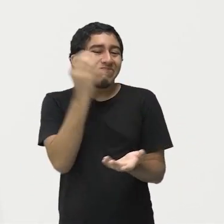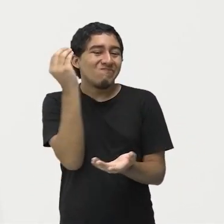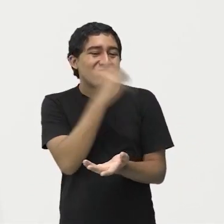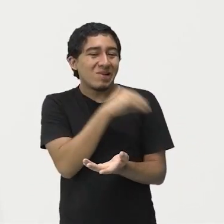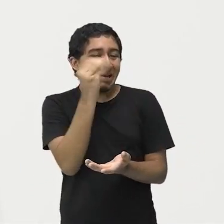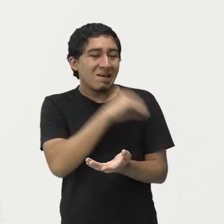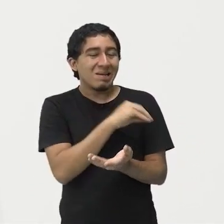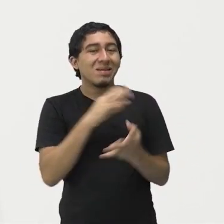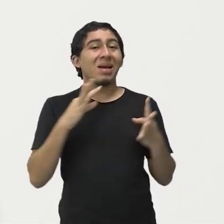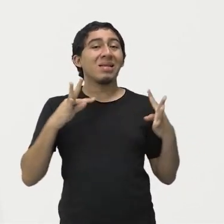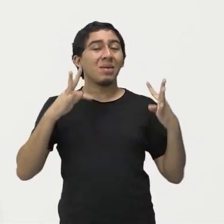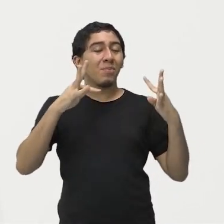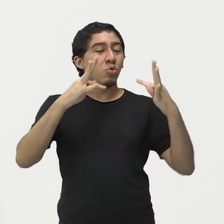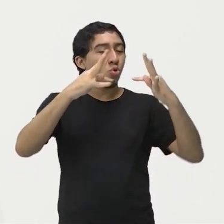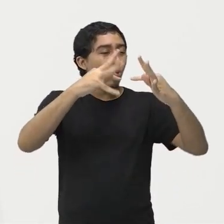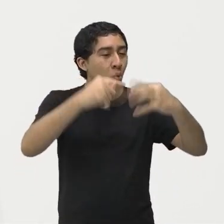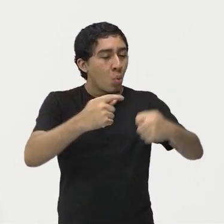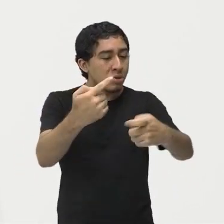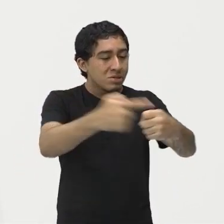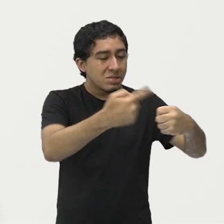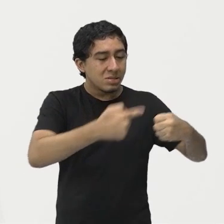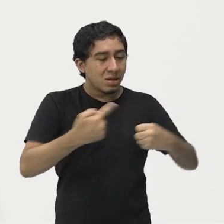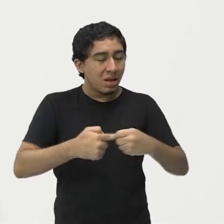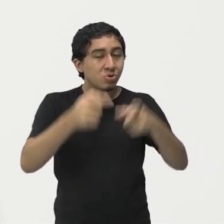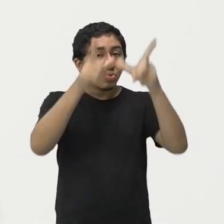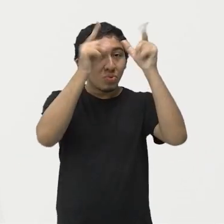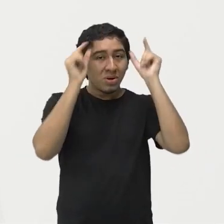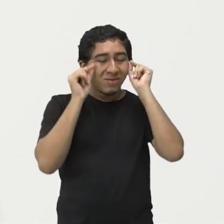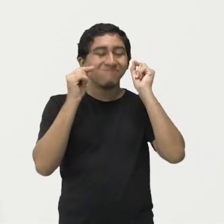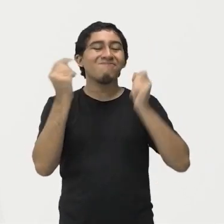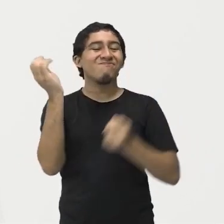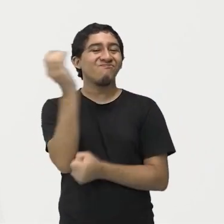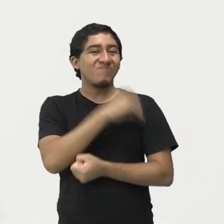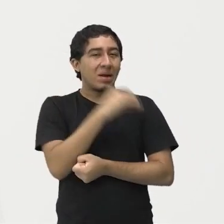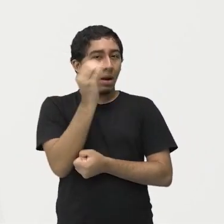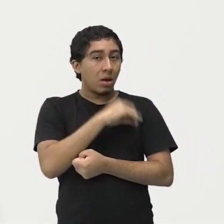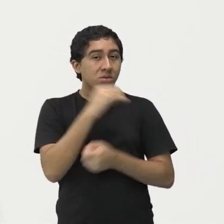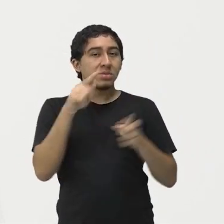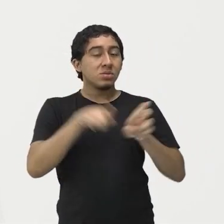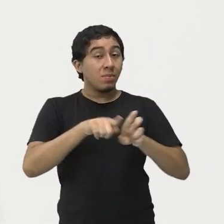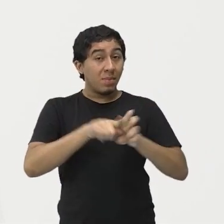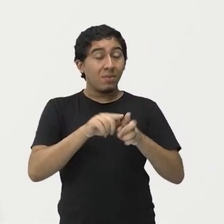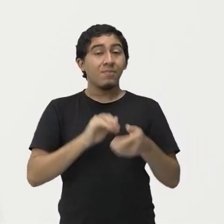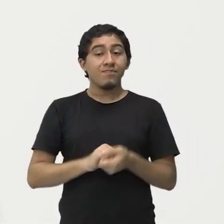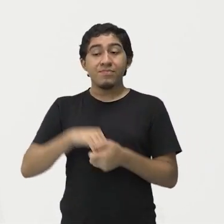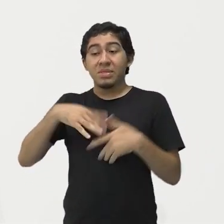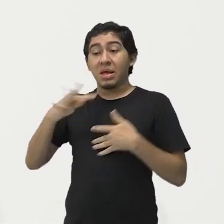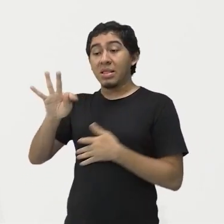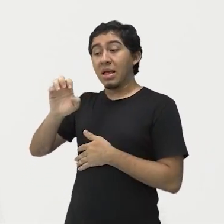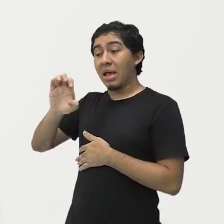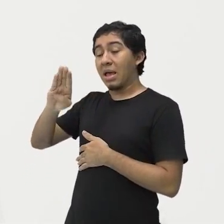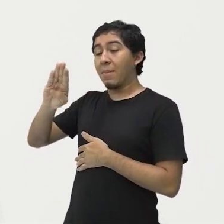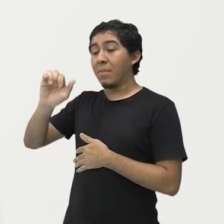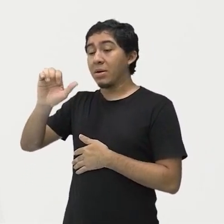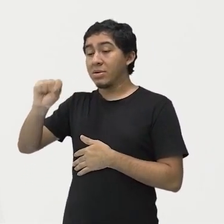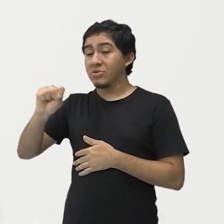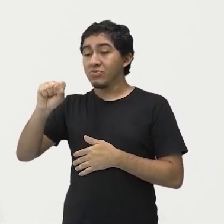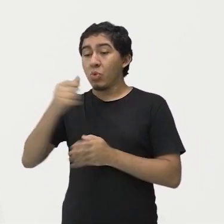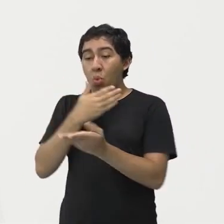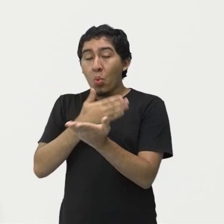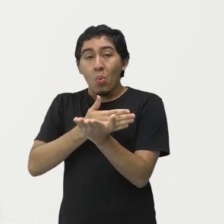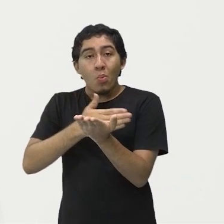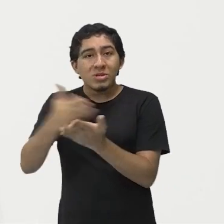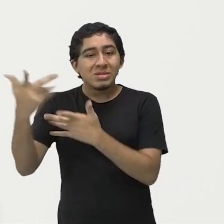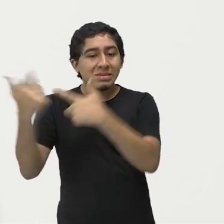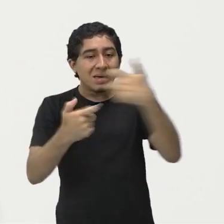cidades-estados do mundo grego naquele período. Tebas acabaria entrando em guerra também com Esparta e venceu Esparta,